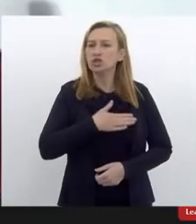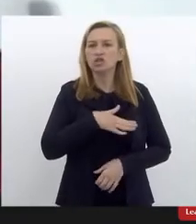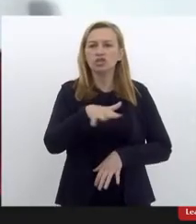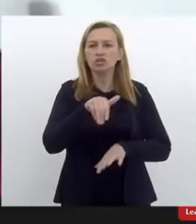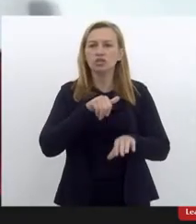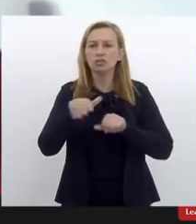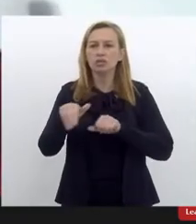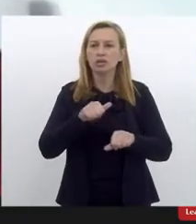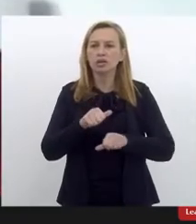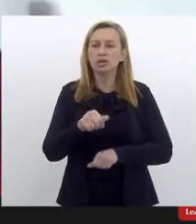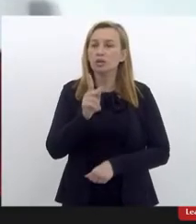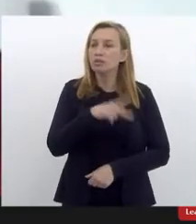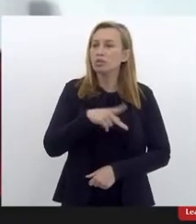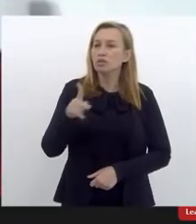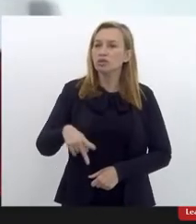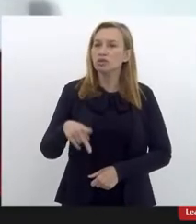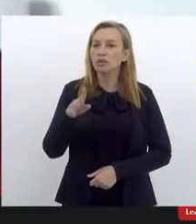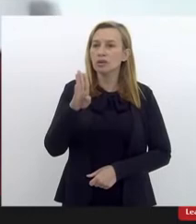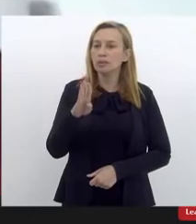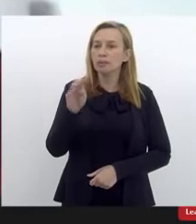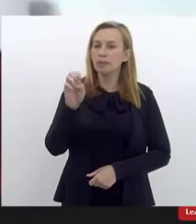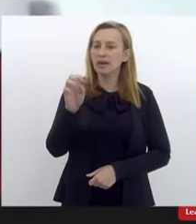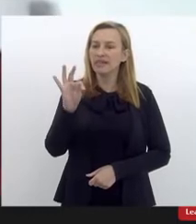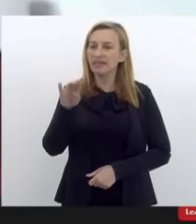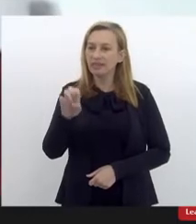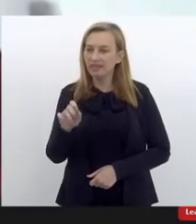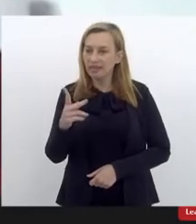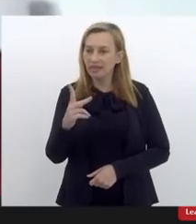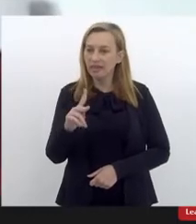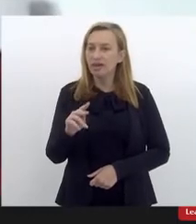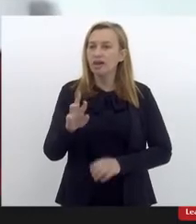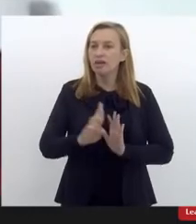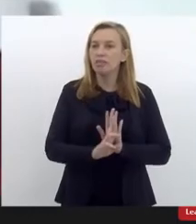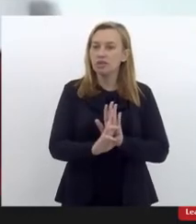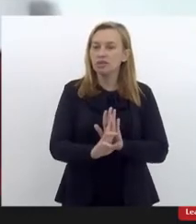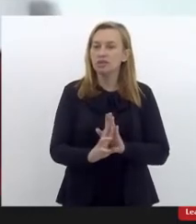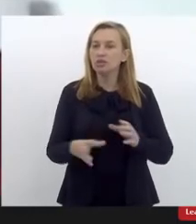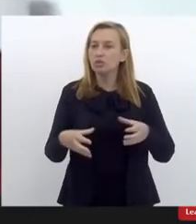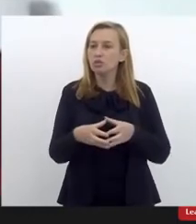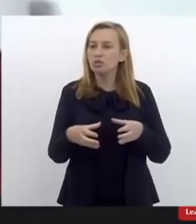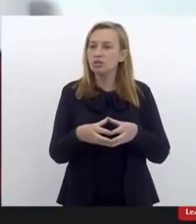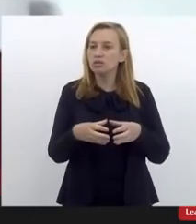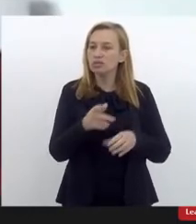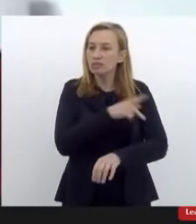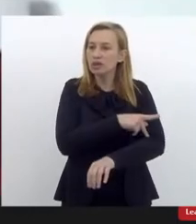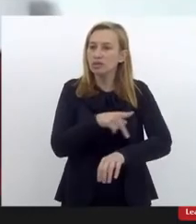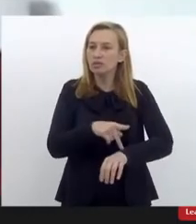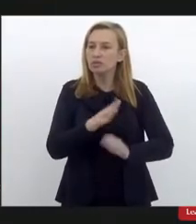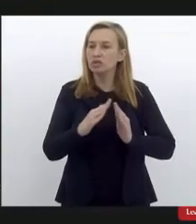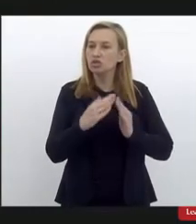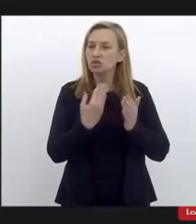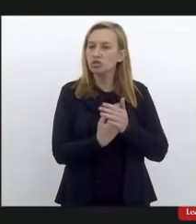chamar a professora Beth Dantas, representante da Comissão de Pedagogos da FAETEC.